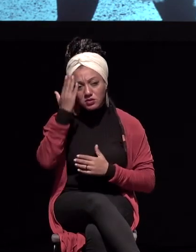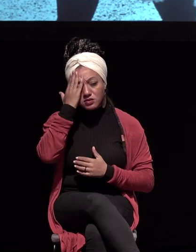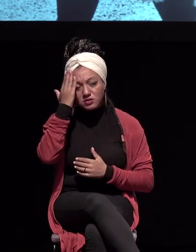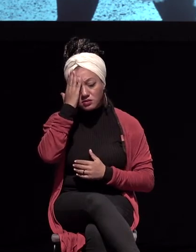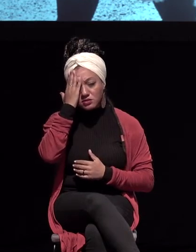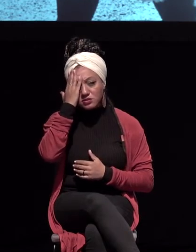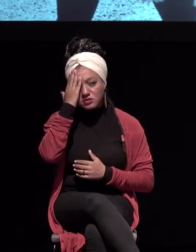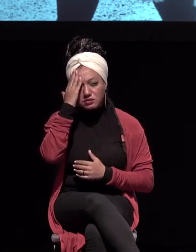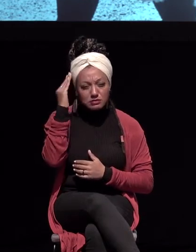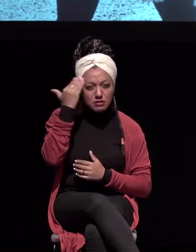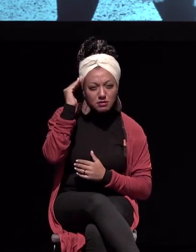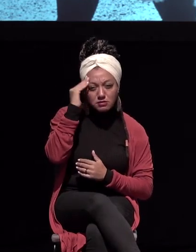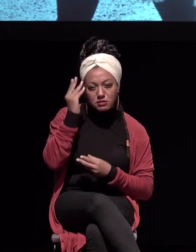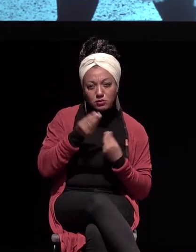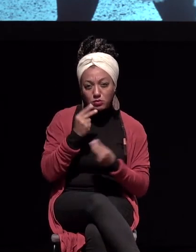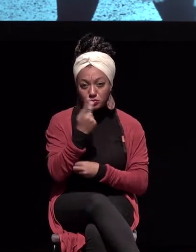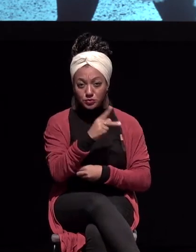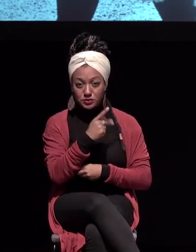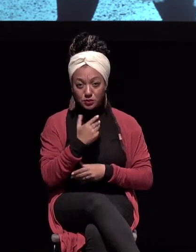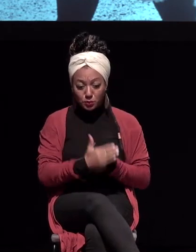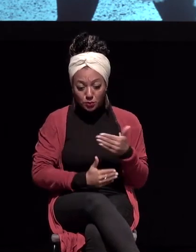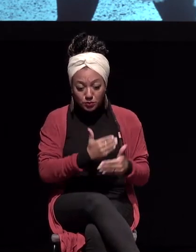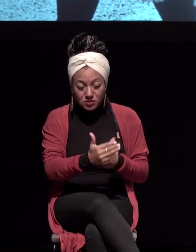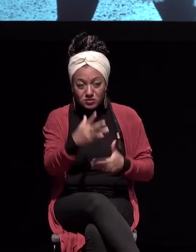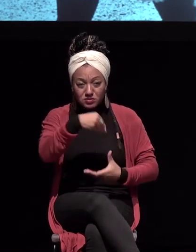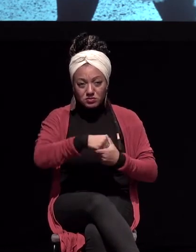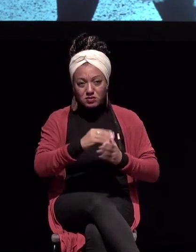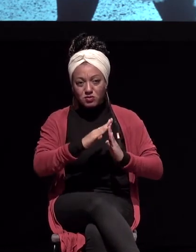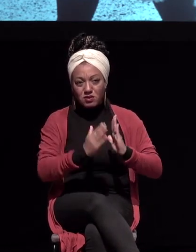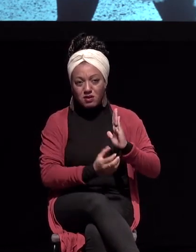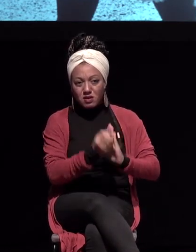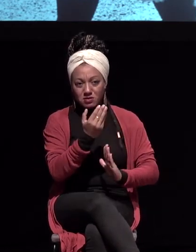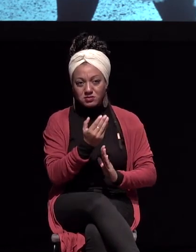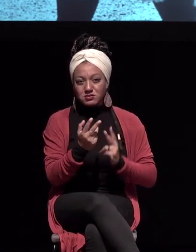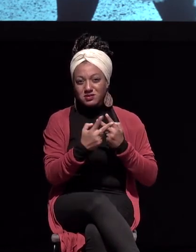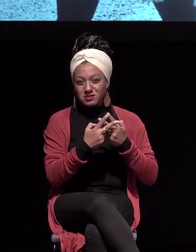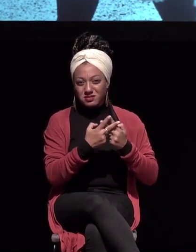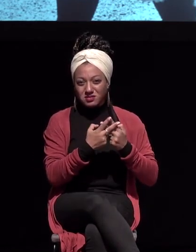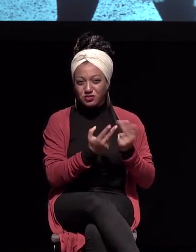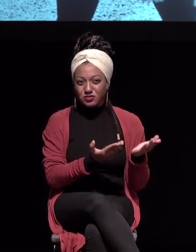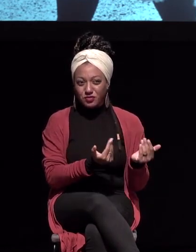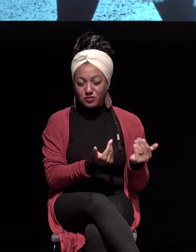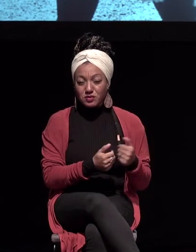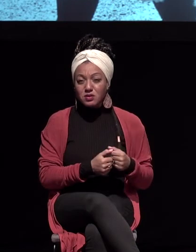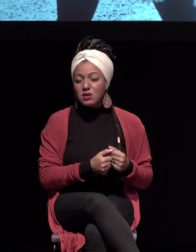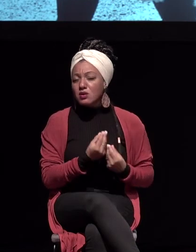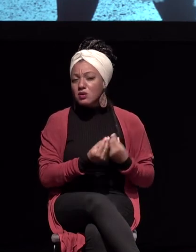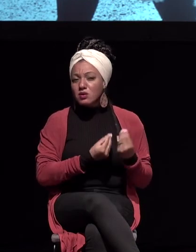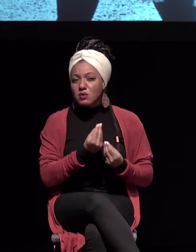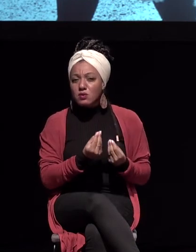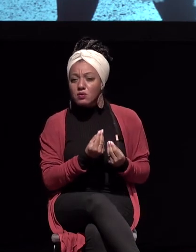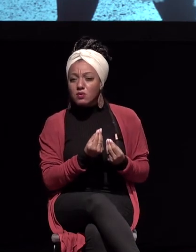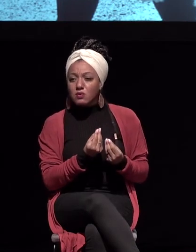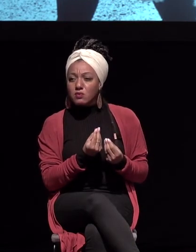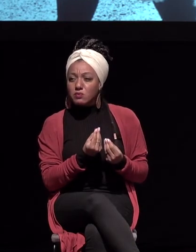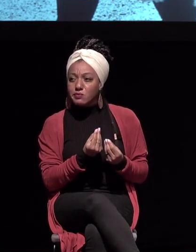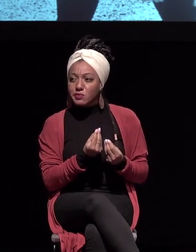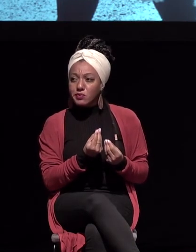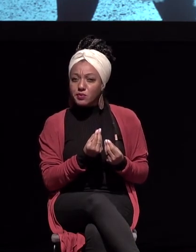de você nesse processo, como que é o processo do cuidado ou da